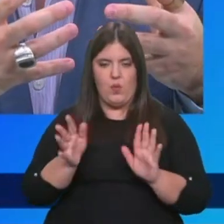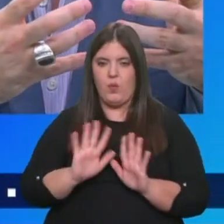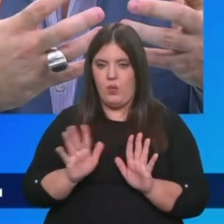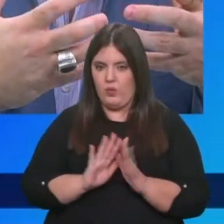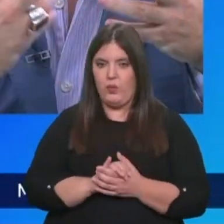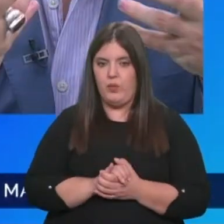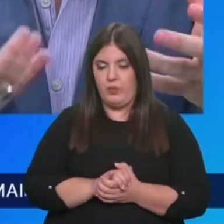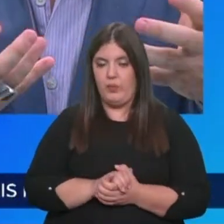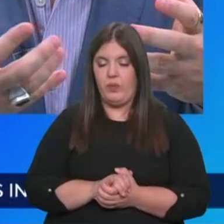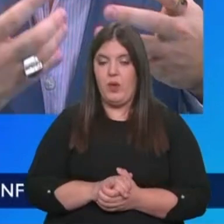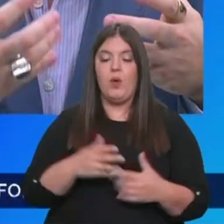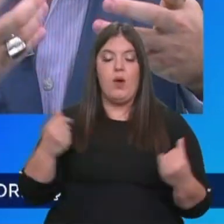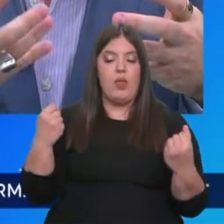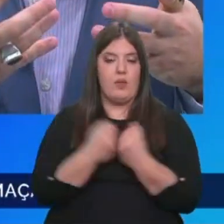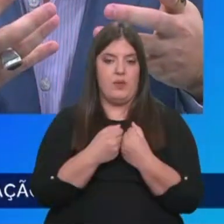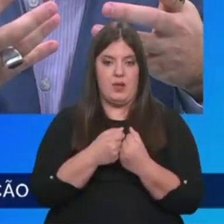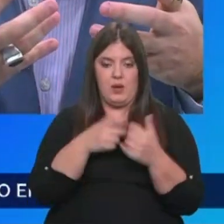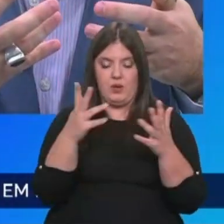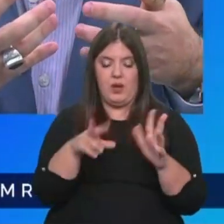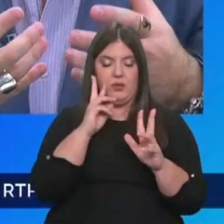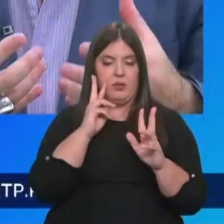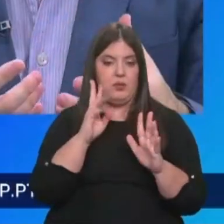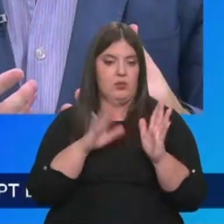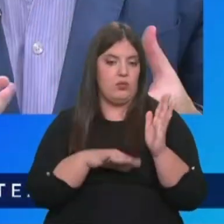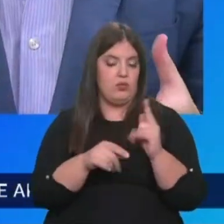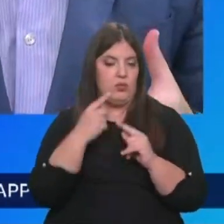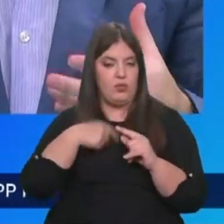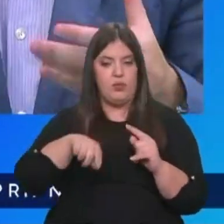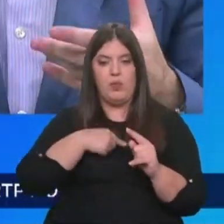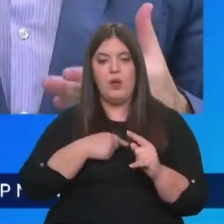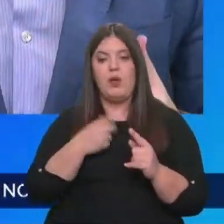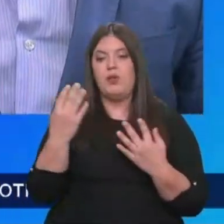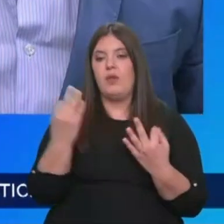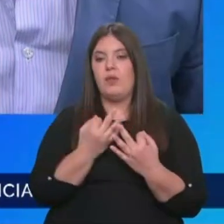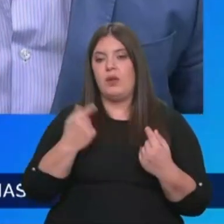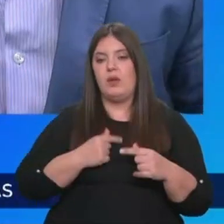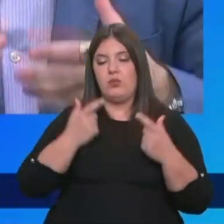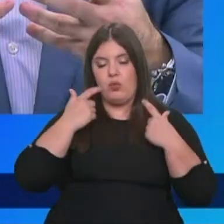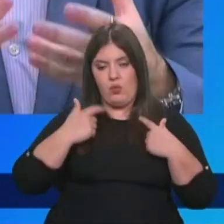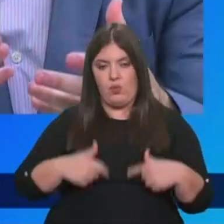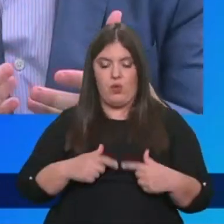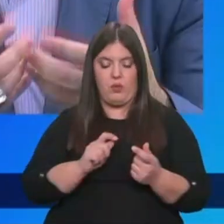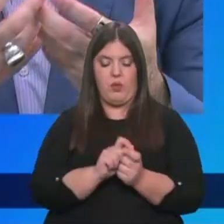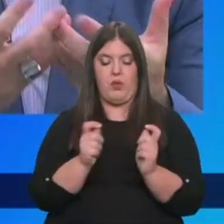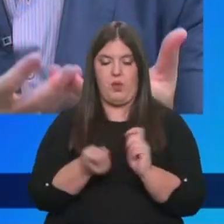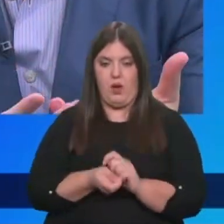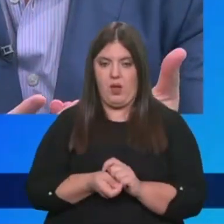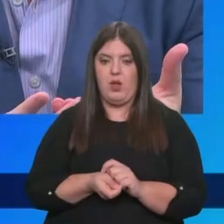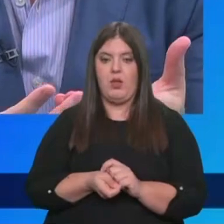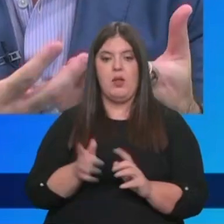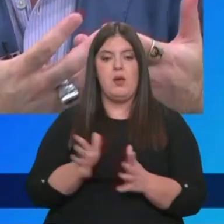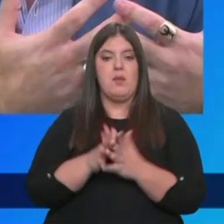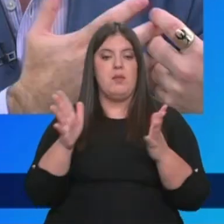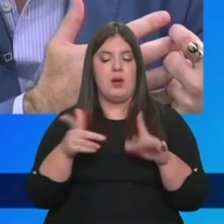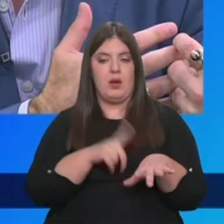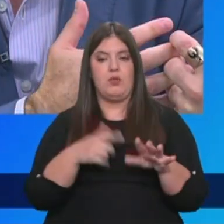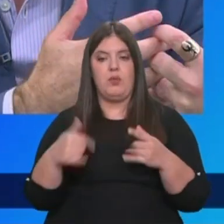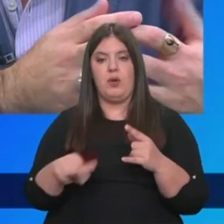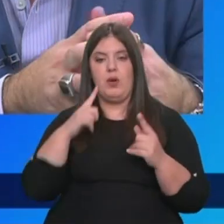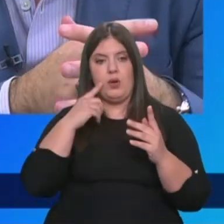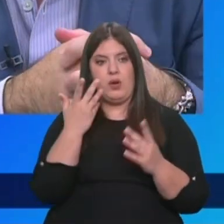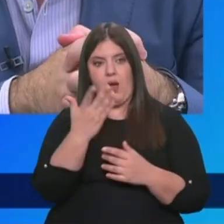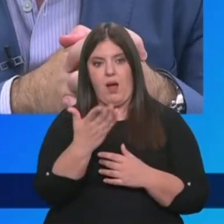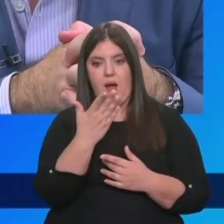grandes adversários da nossa exploração espacial é o facto de nós não termos um corpo adequado para grandes períodos de